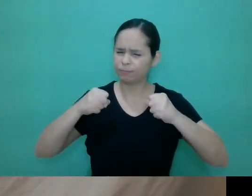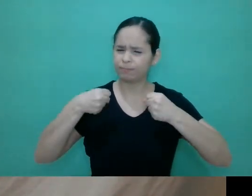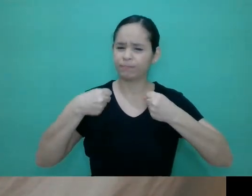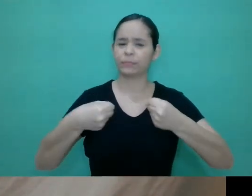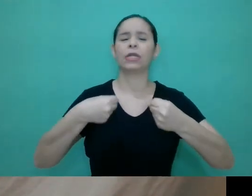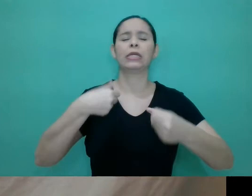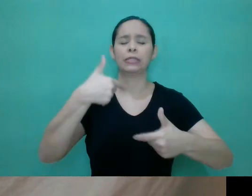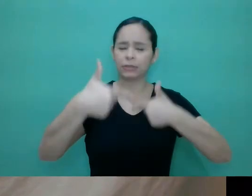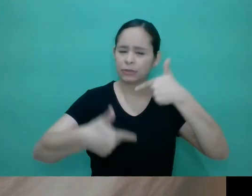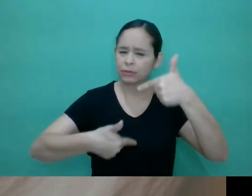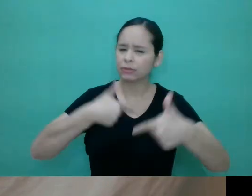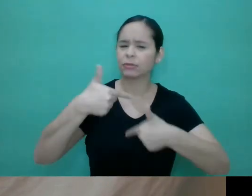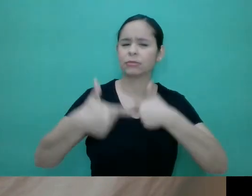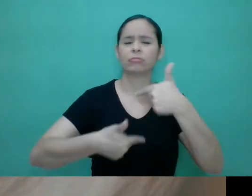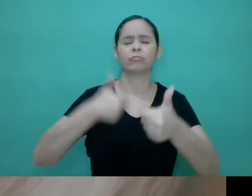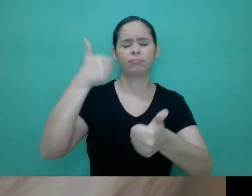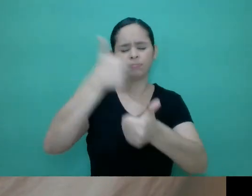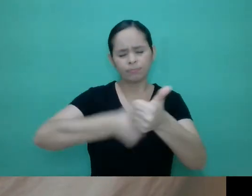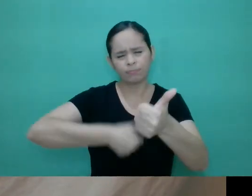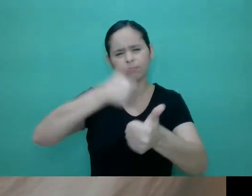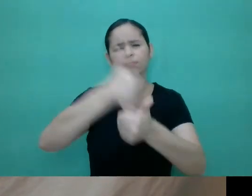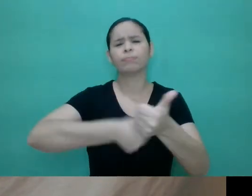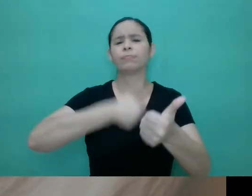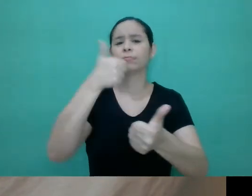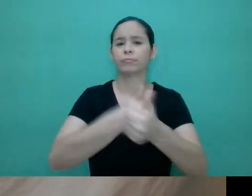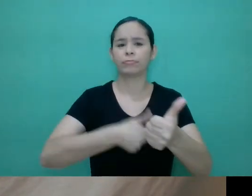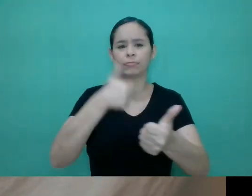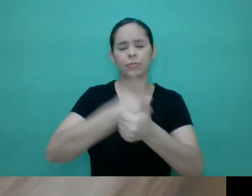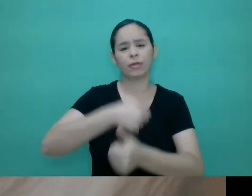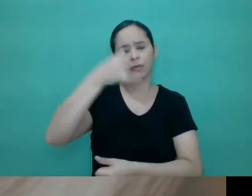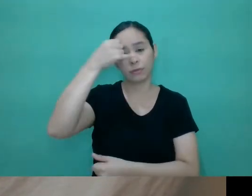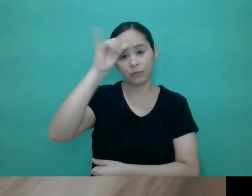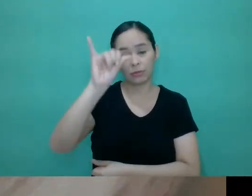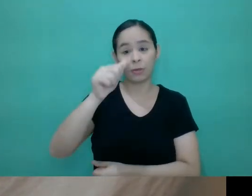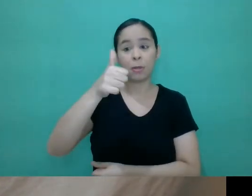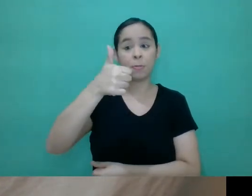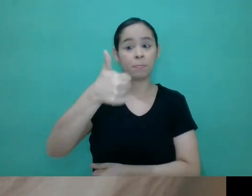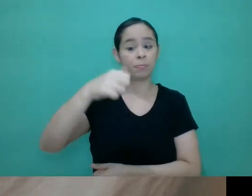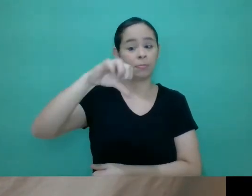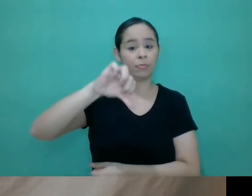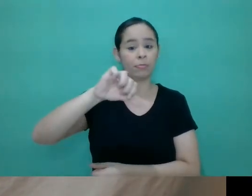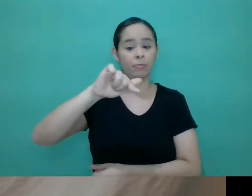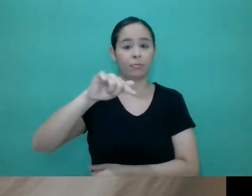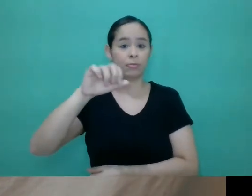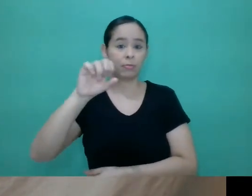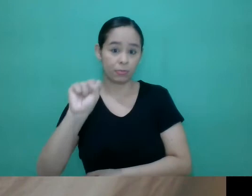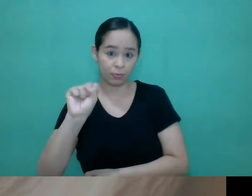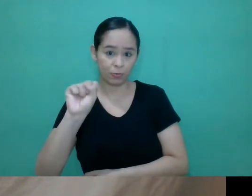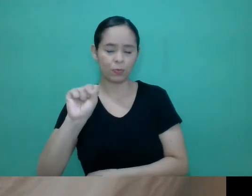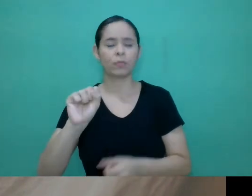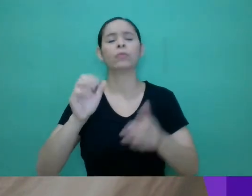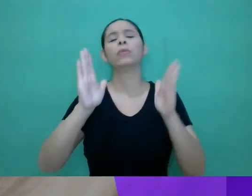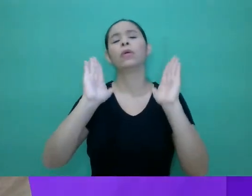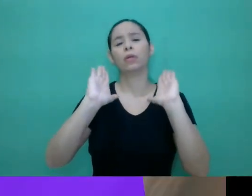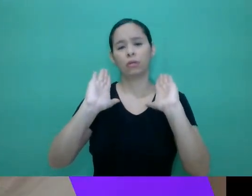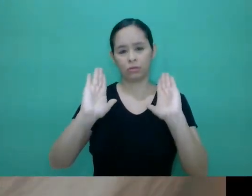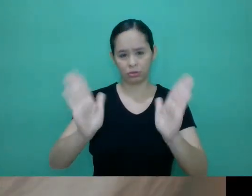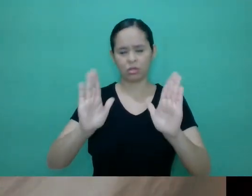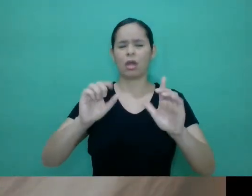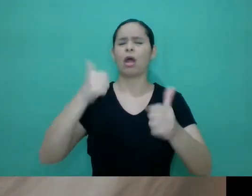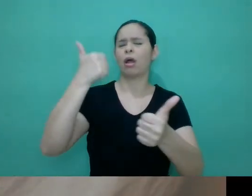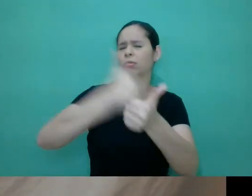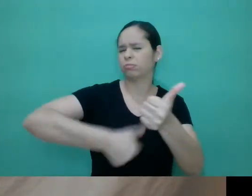trabalhar isso em seus ensaios, né? Em 1978, ela já fazia parte como